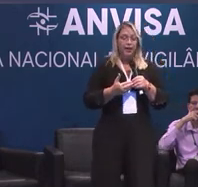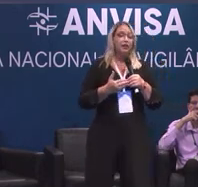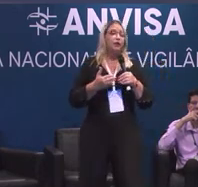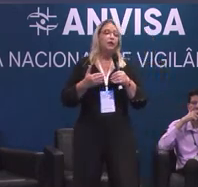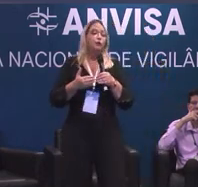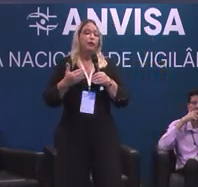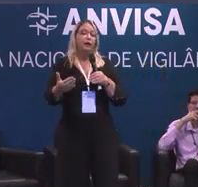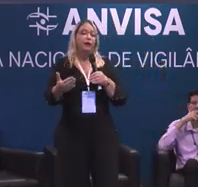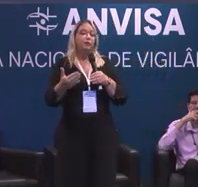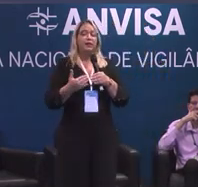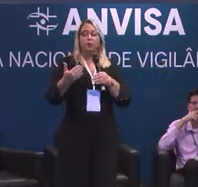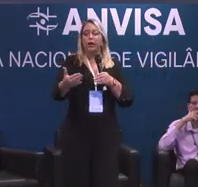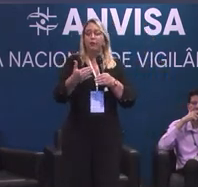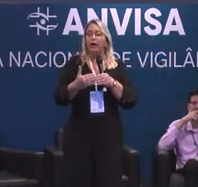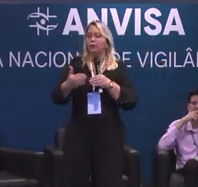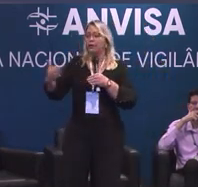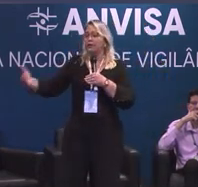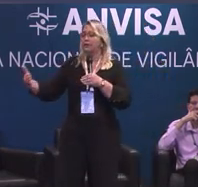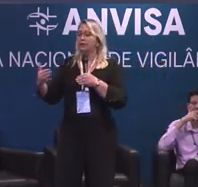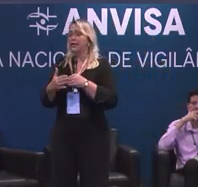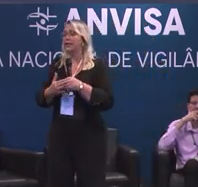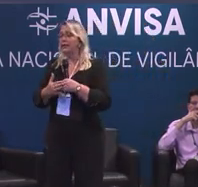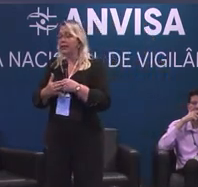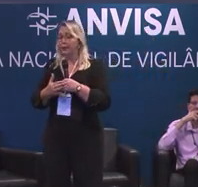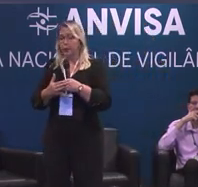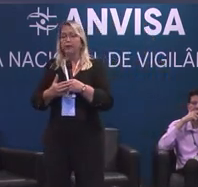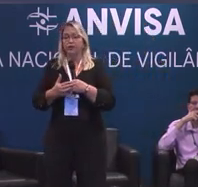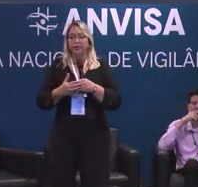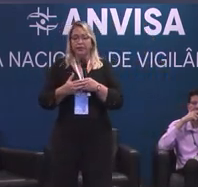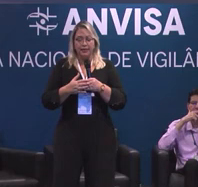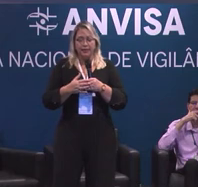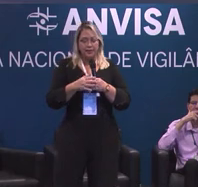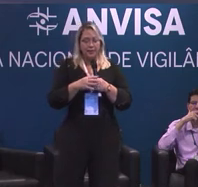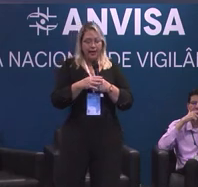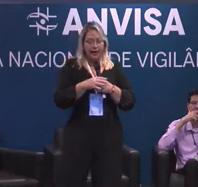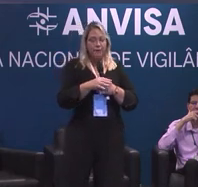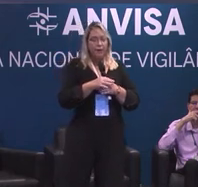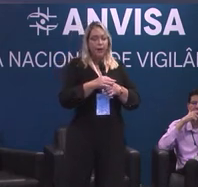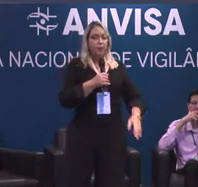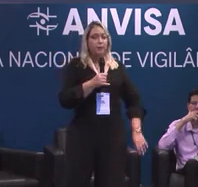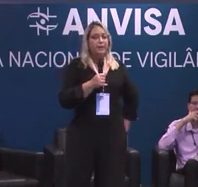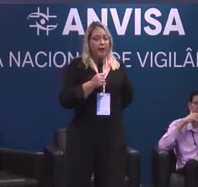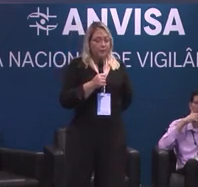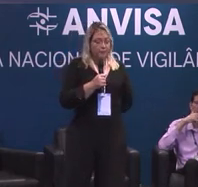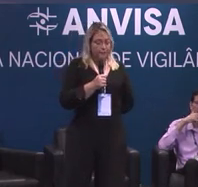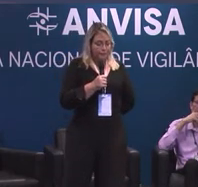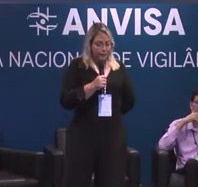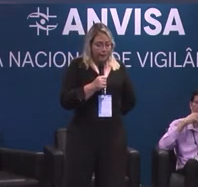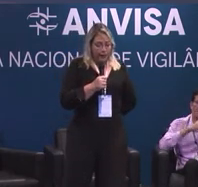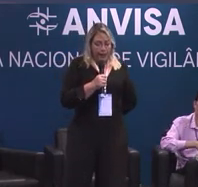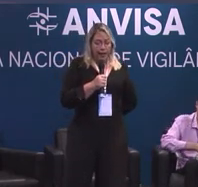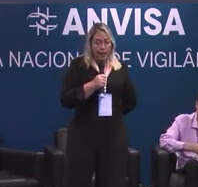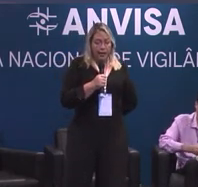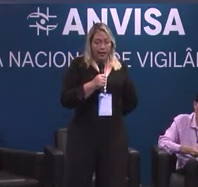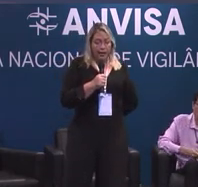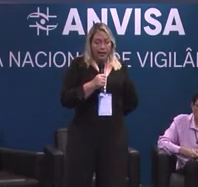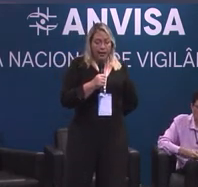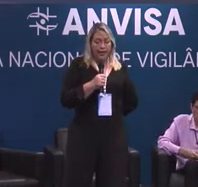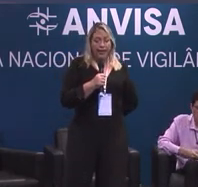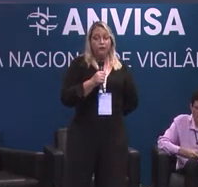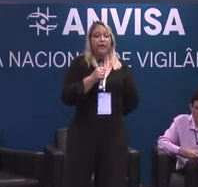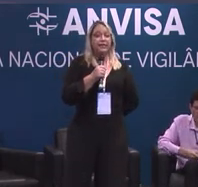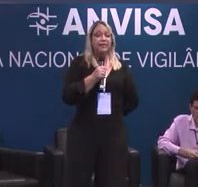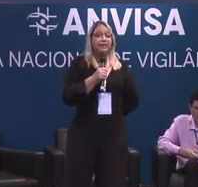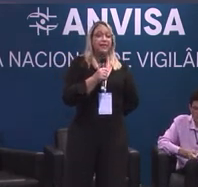entre o setor regulado, entre a sociedade e a própria vigilância sanitária. Pode passar. E aí,